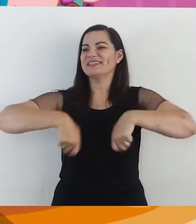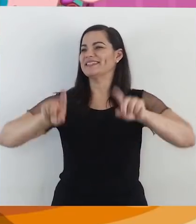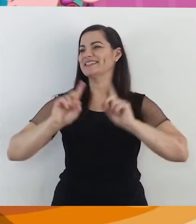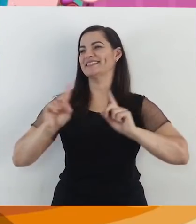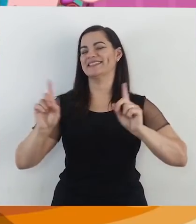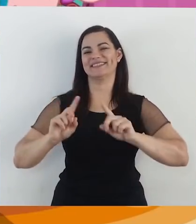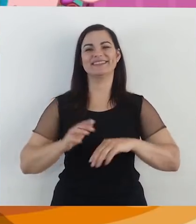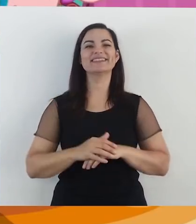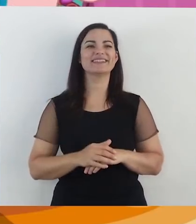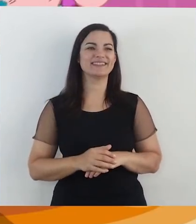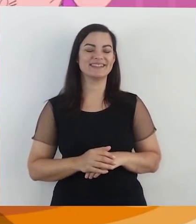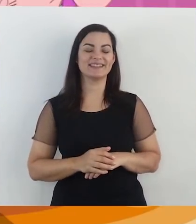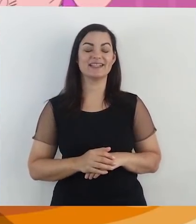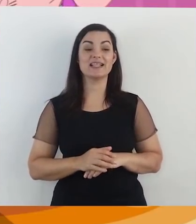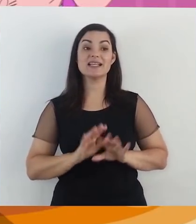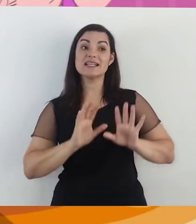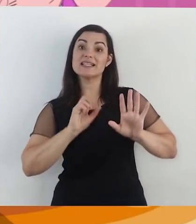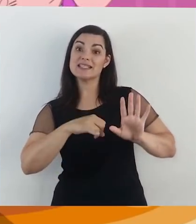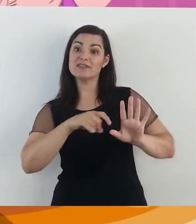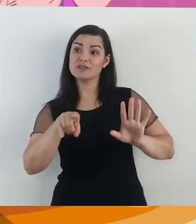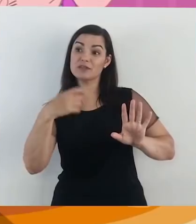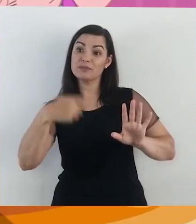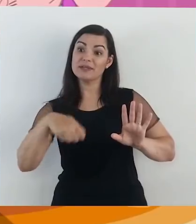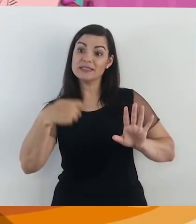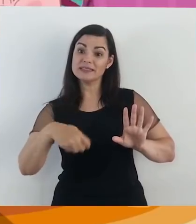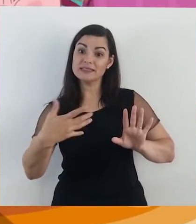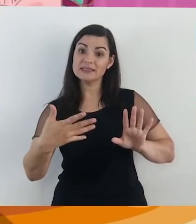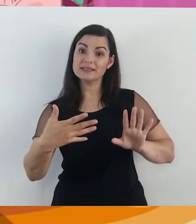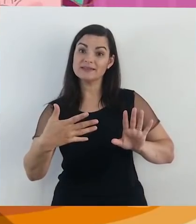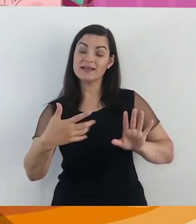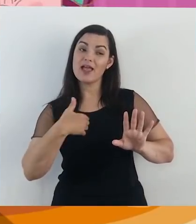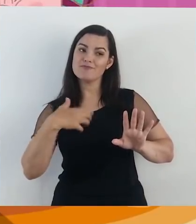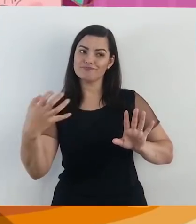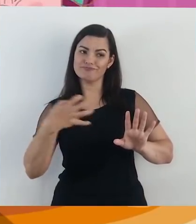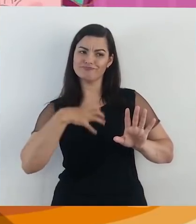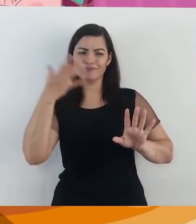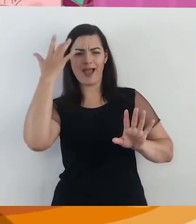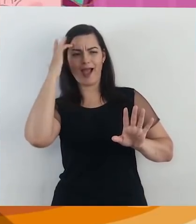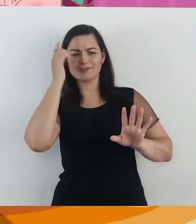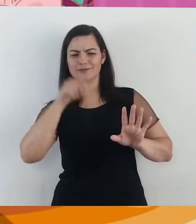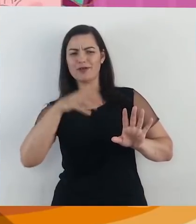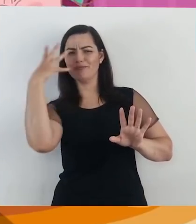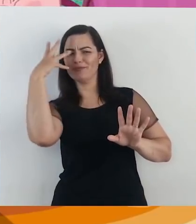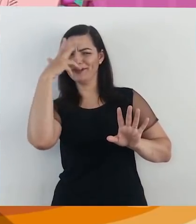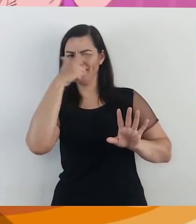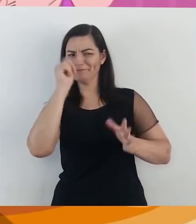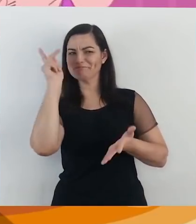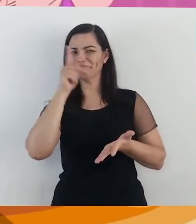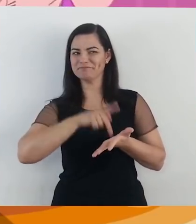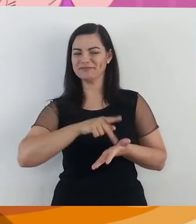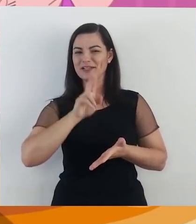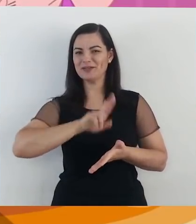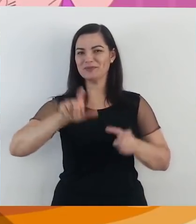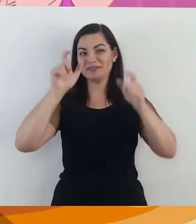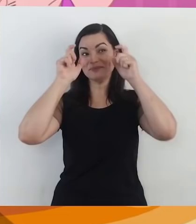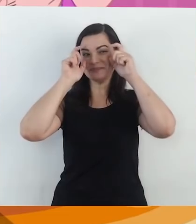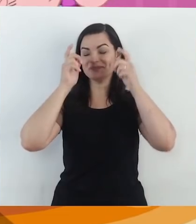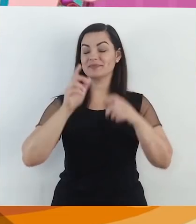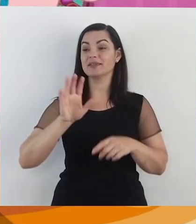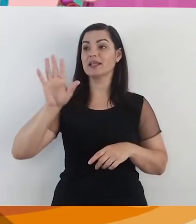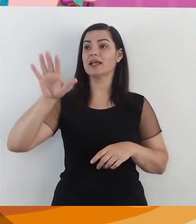preciso mesmo. Mas se precisasse, acho que você ia ficar muito bonita com eles.